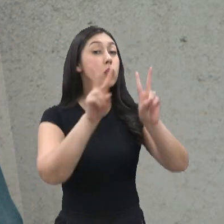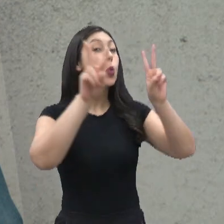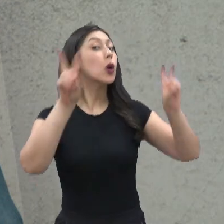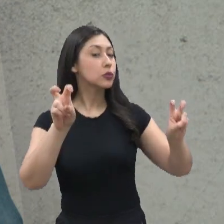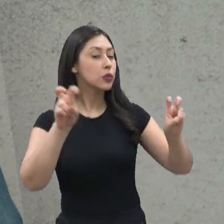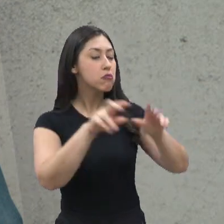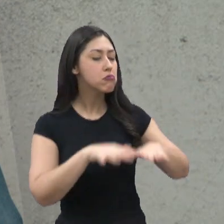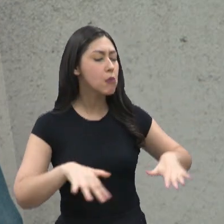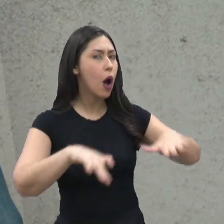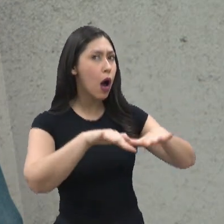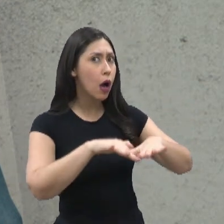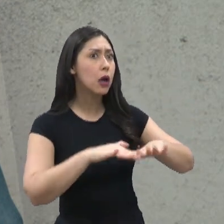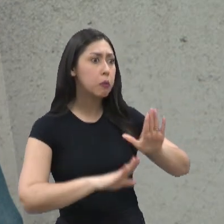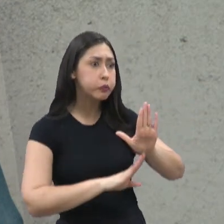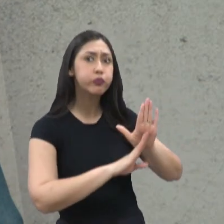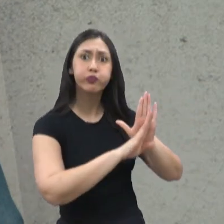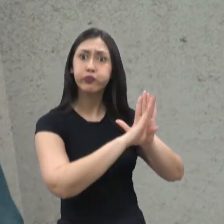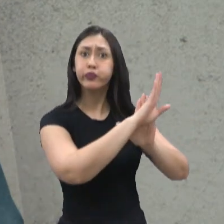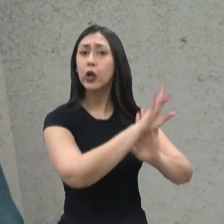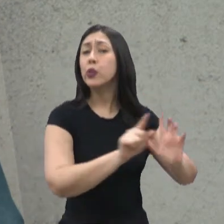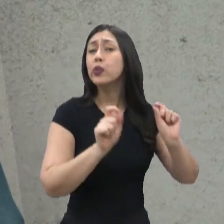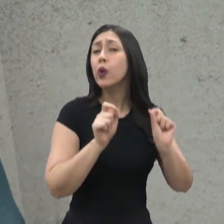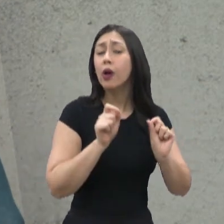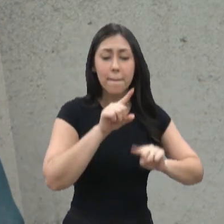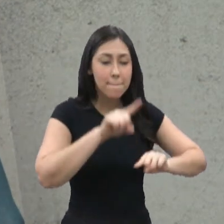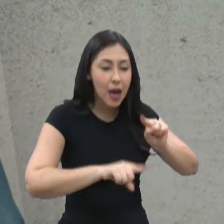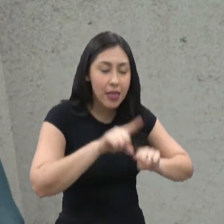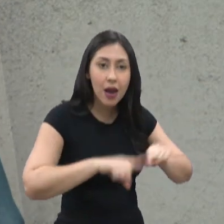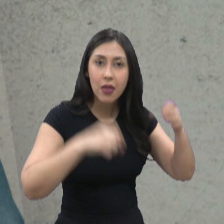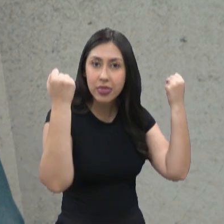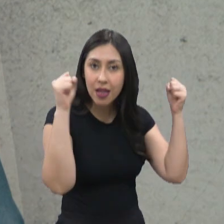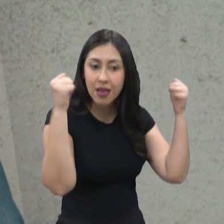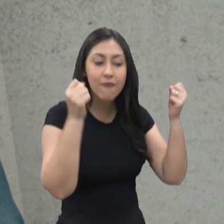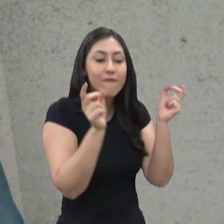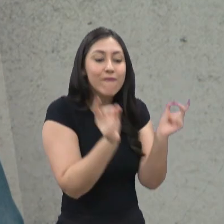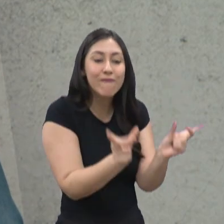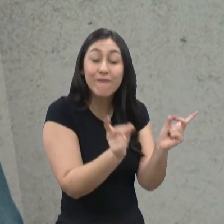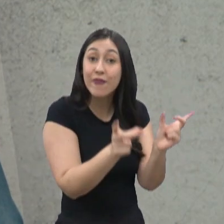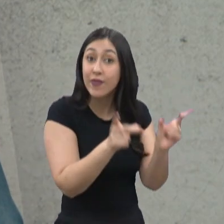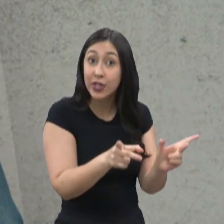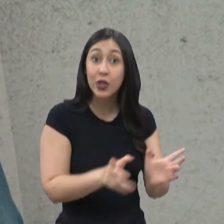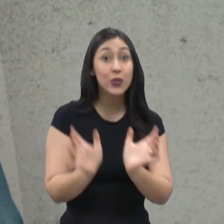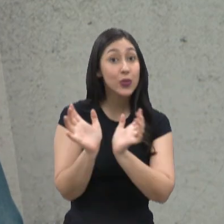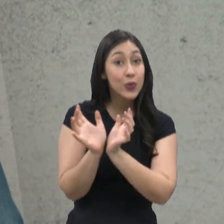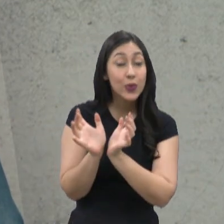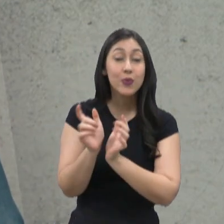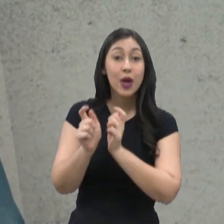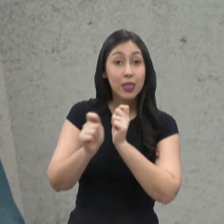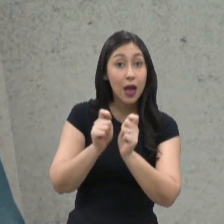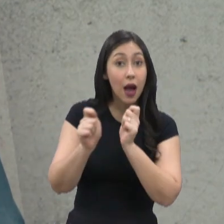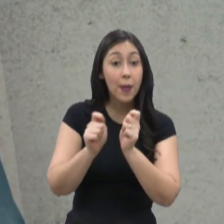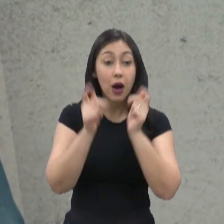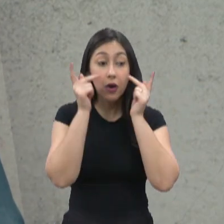viu? No mercado de academias, o de equipamentos para atividade física. A nossa equipe de reportagem foi até uma loja de aparelhos